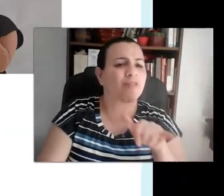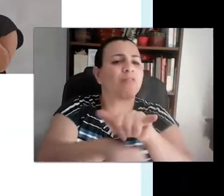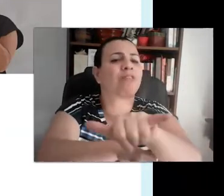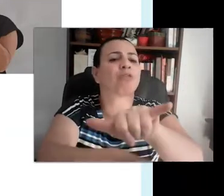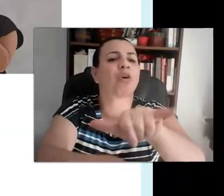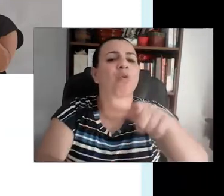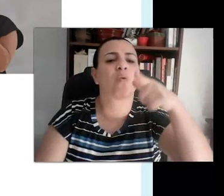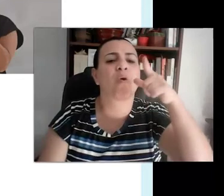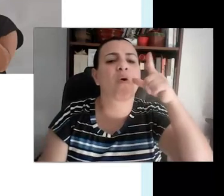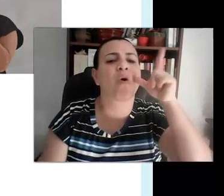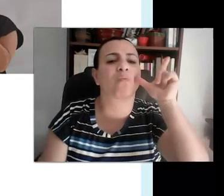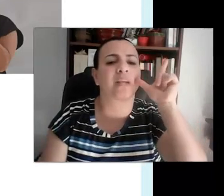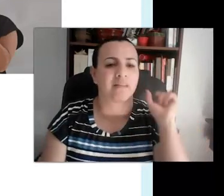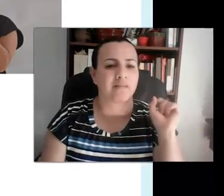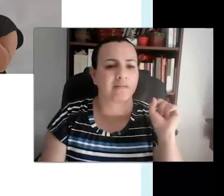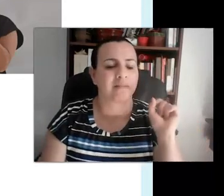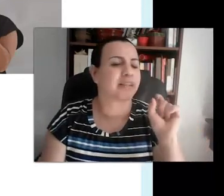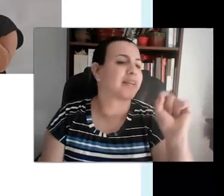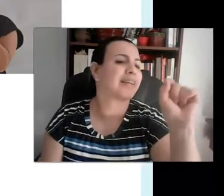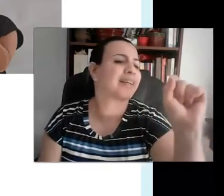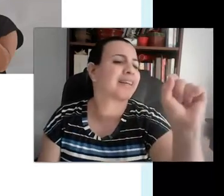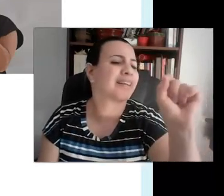Quem faltou ontem?